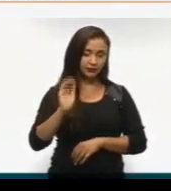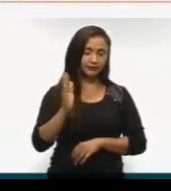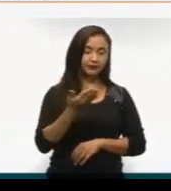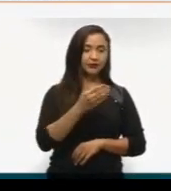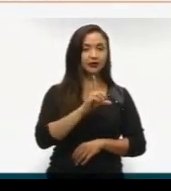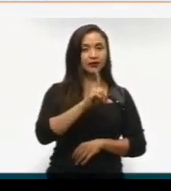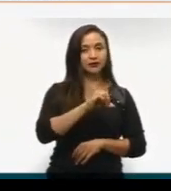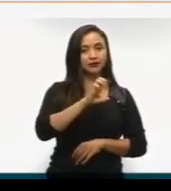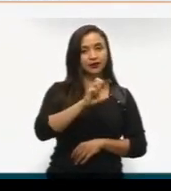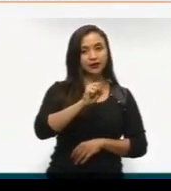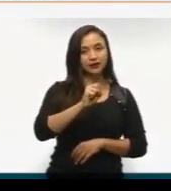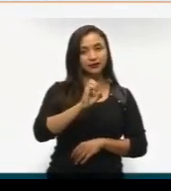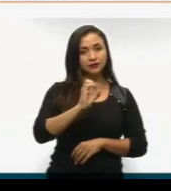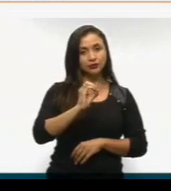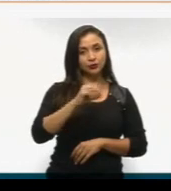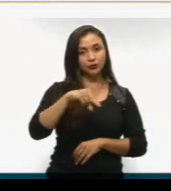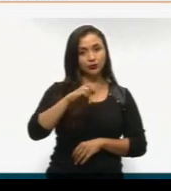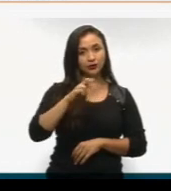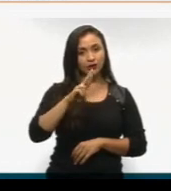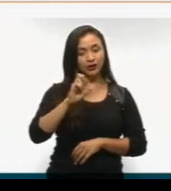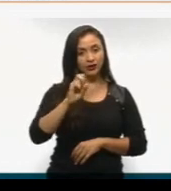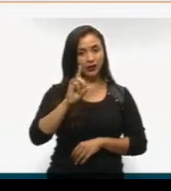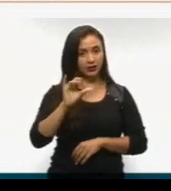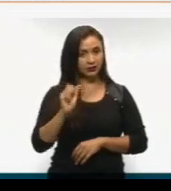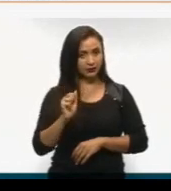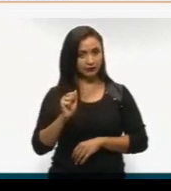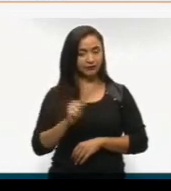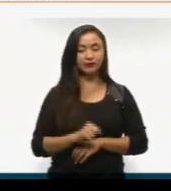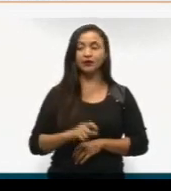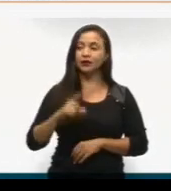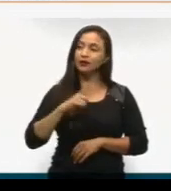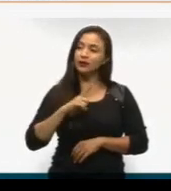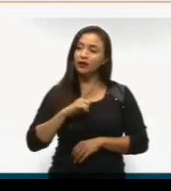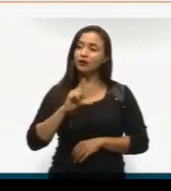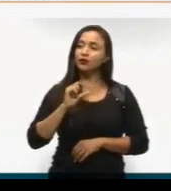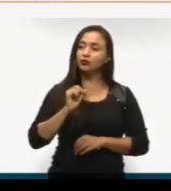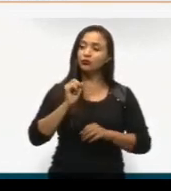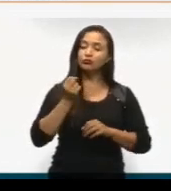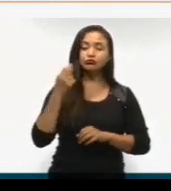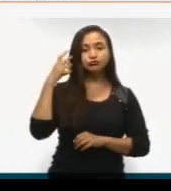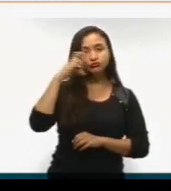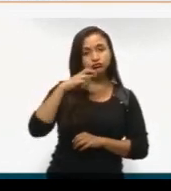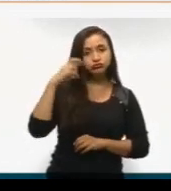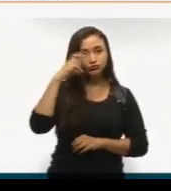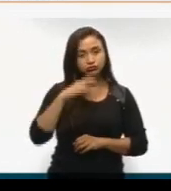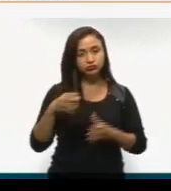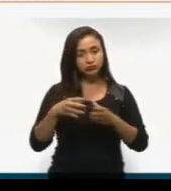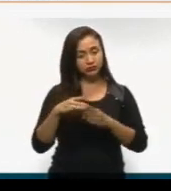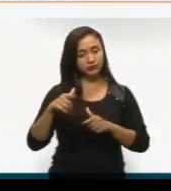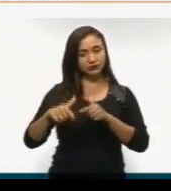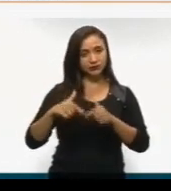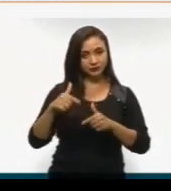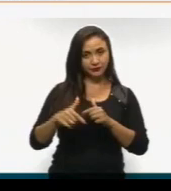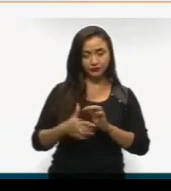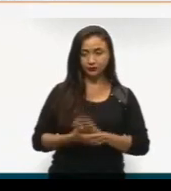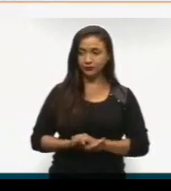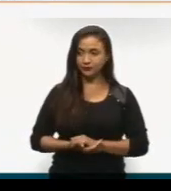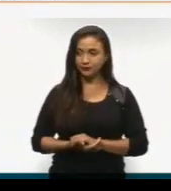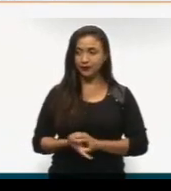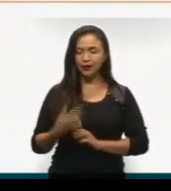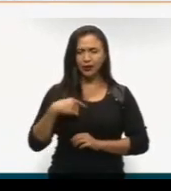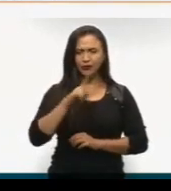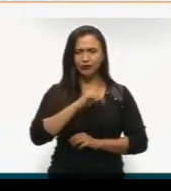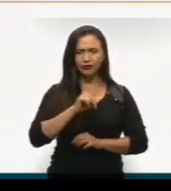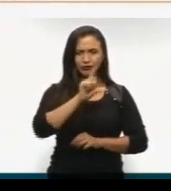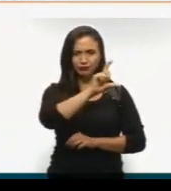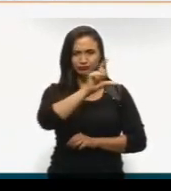analítica desonerado. Então, a gente tem aqui uma composição analítica de um serviço, por exemplo. Esse que o professor grifou